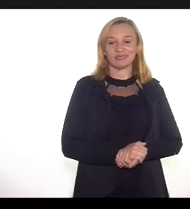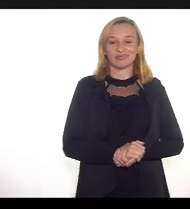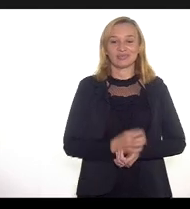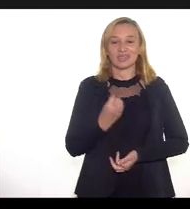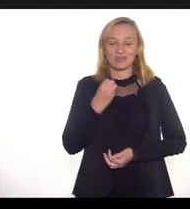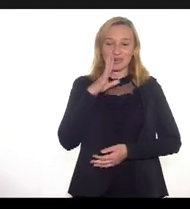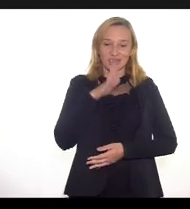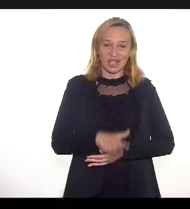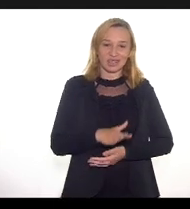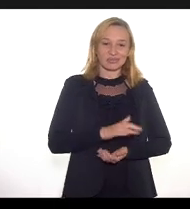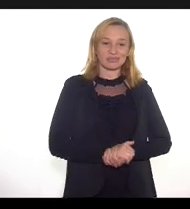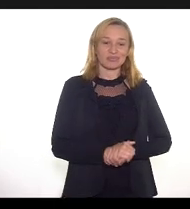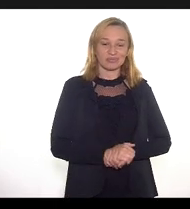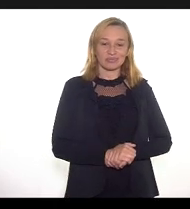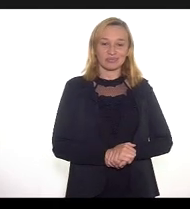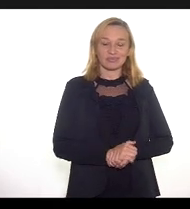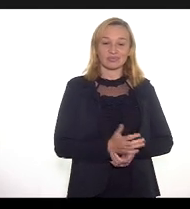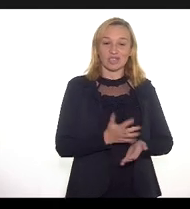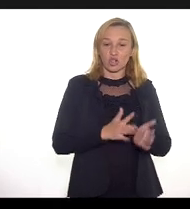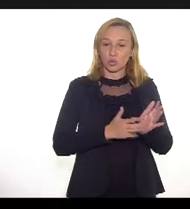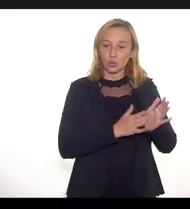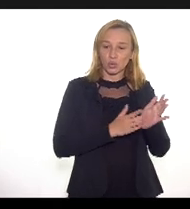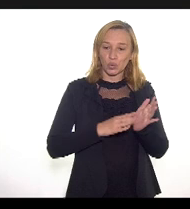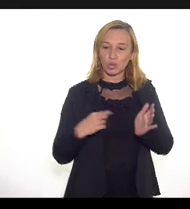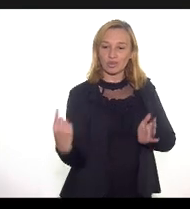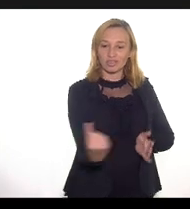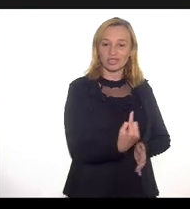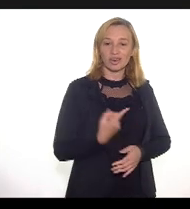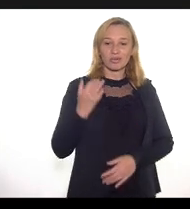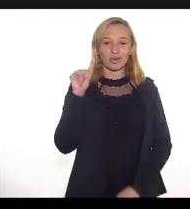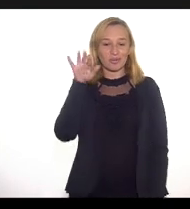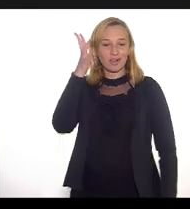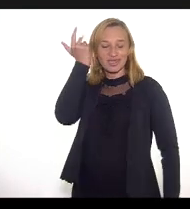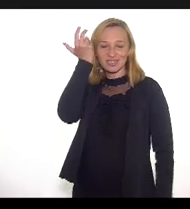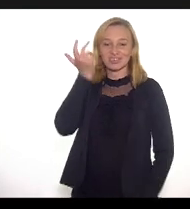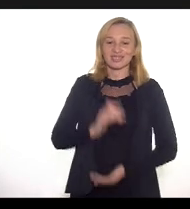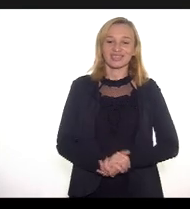podemos projeto, ter... Marta. A roda de samba, hein, Eliomar? Viu, Marta?